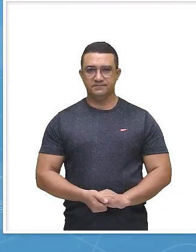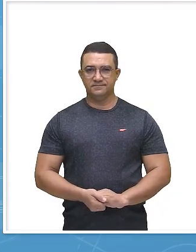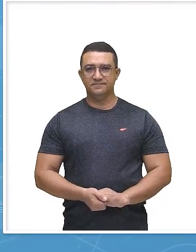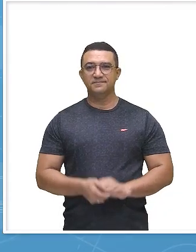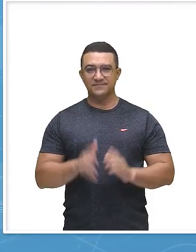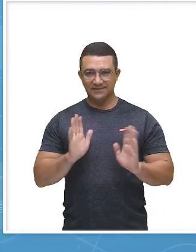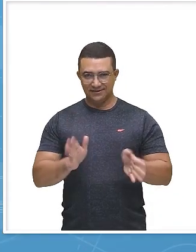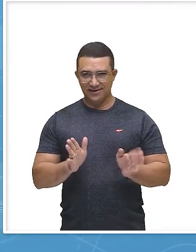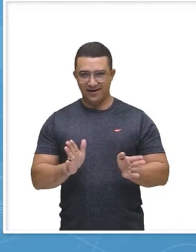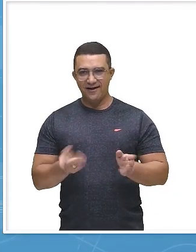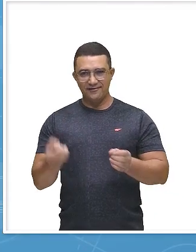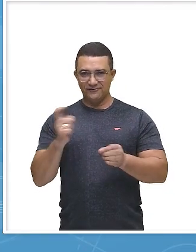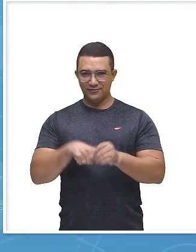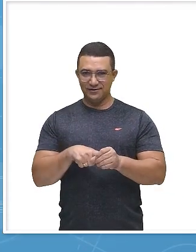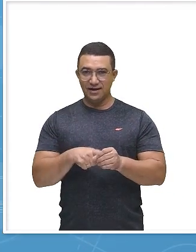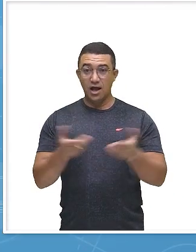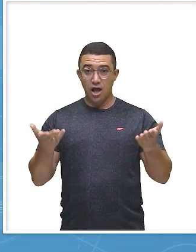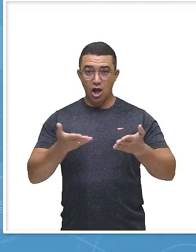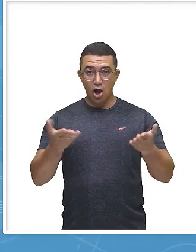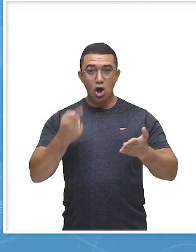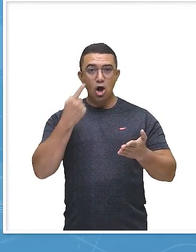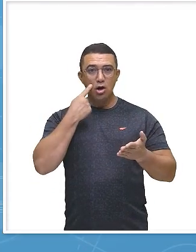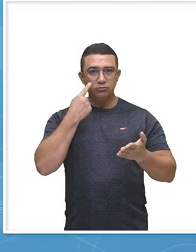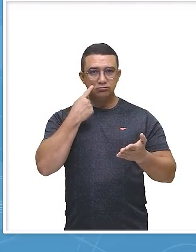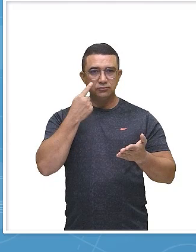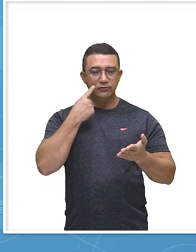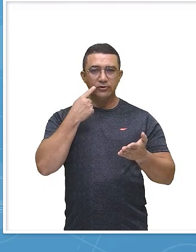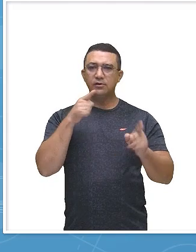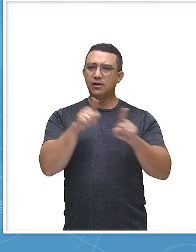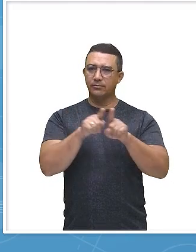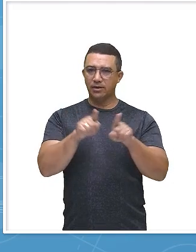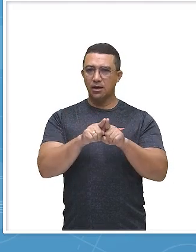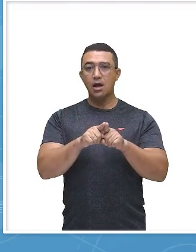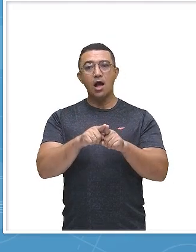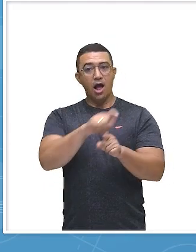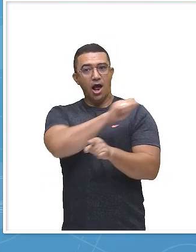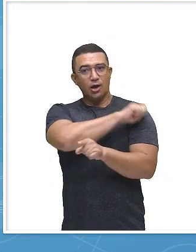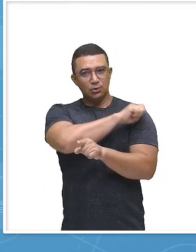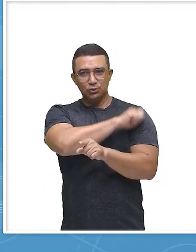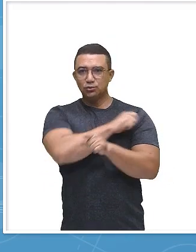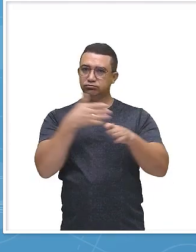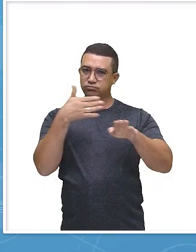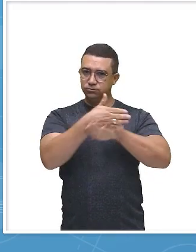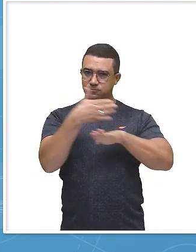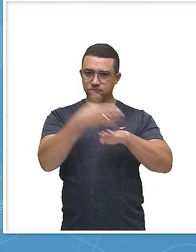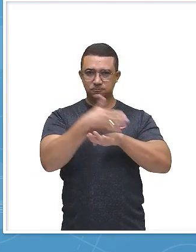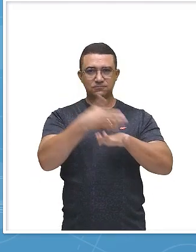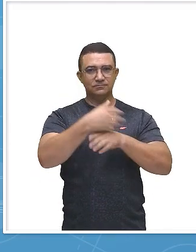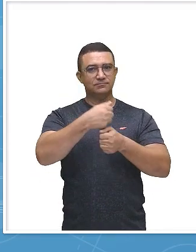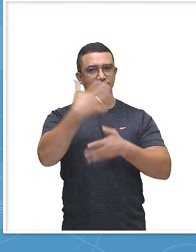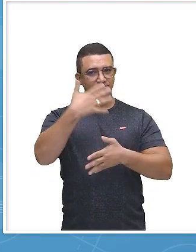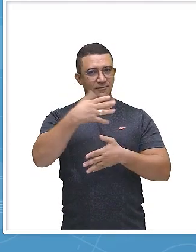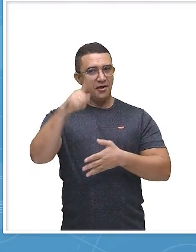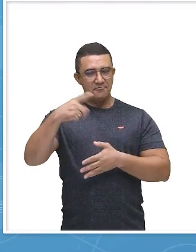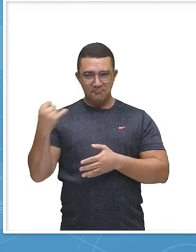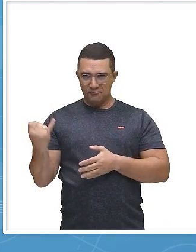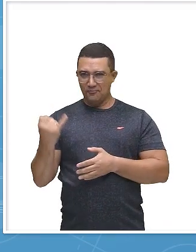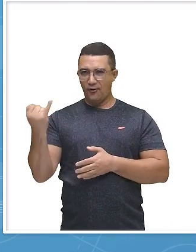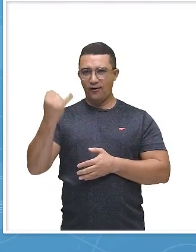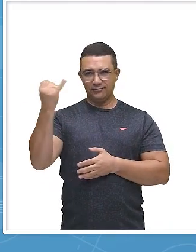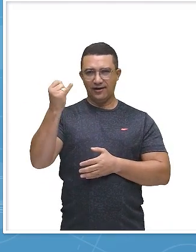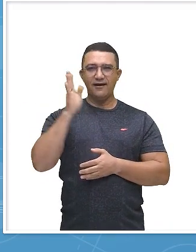Já voltamos e nós vamos registrar a participação dos nossos queridos. Você sabe que a sua participação é